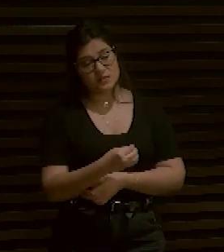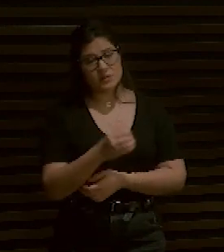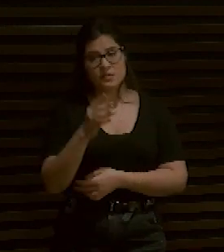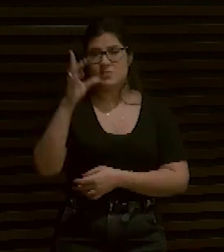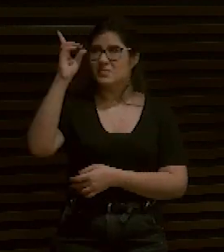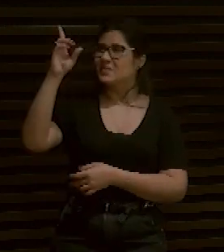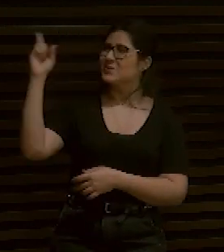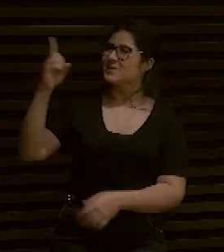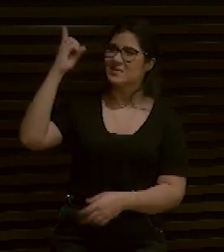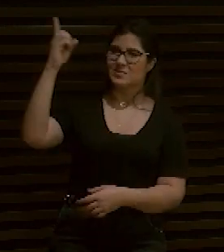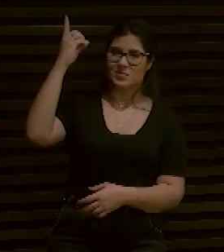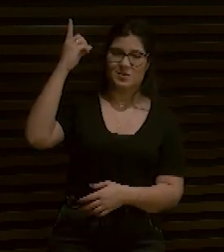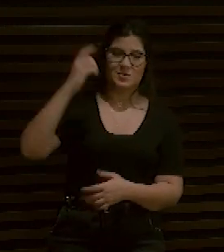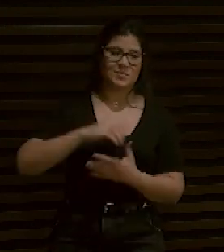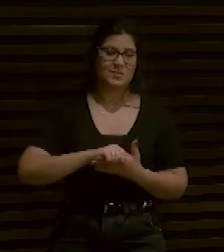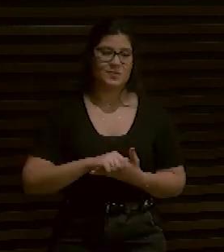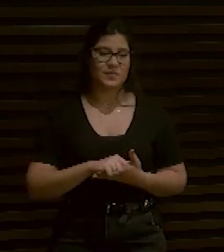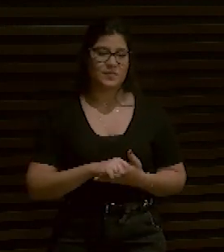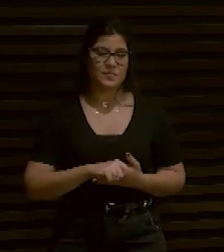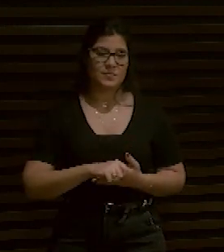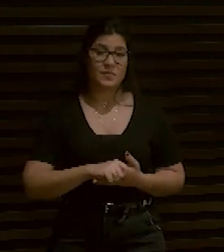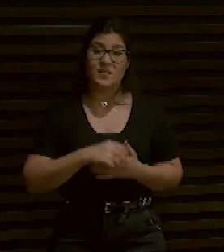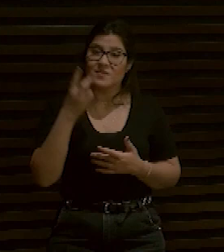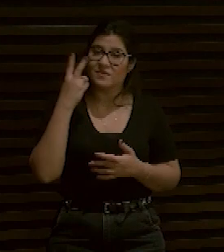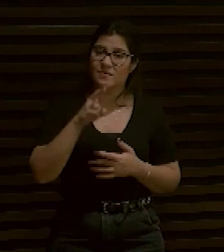fica indagando-se a si mesmo, veja seus frutos.